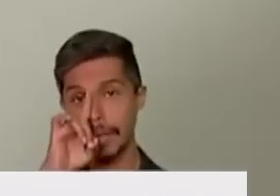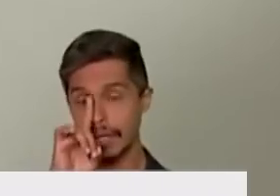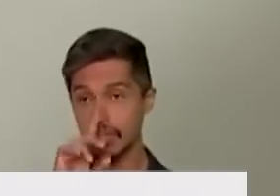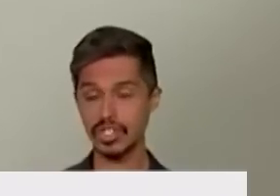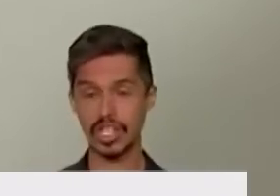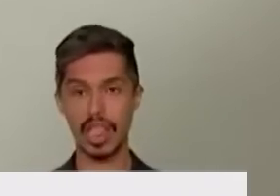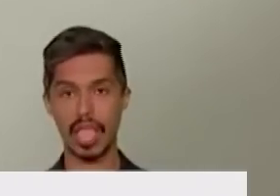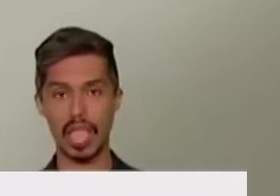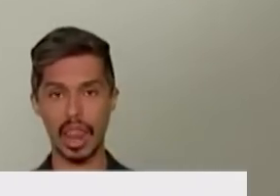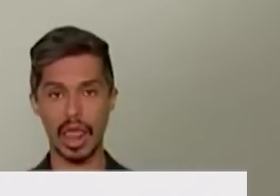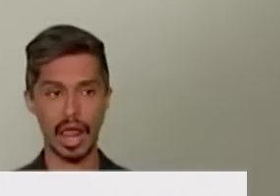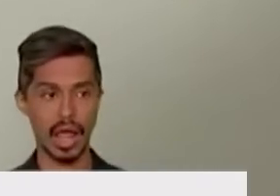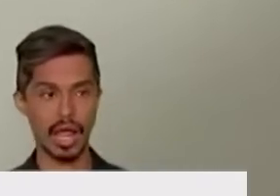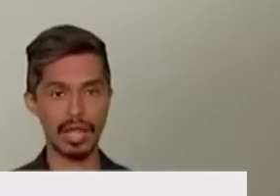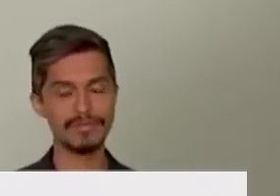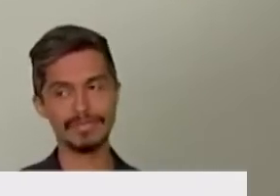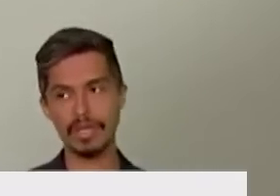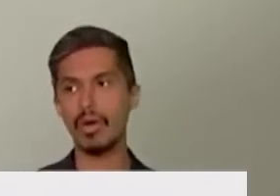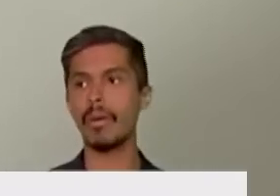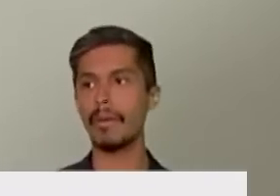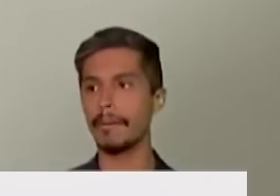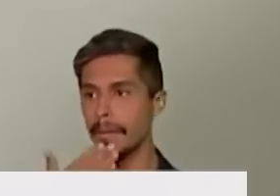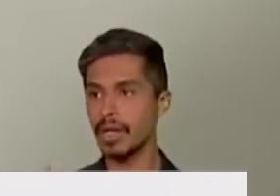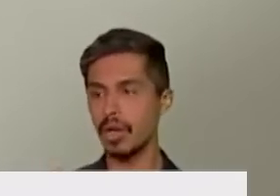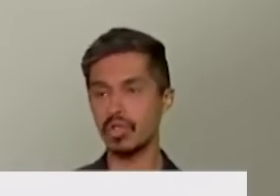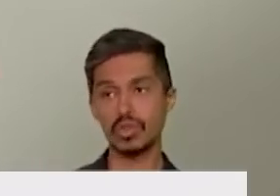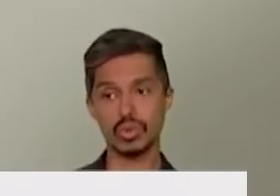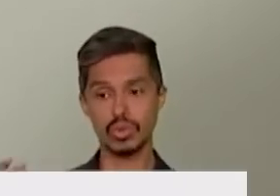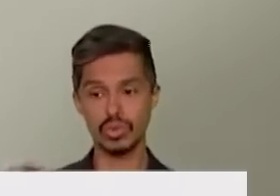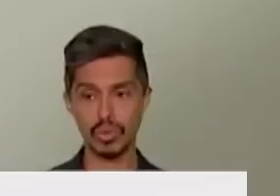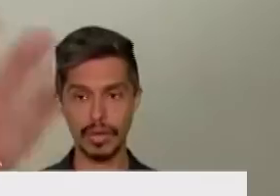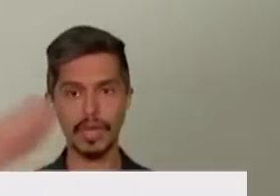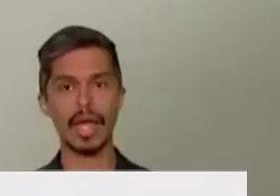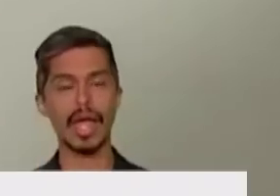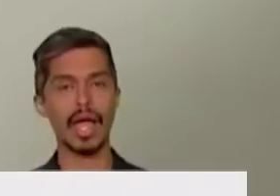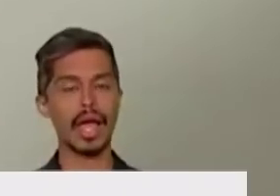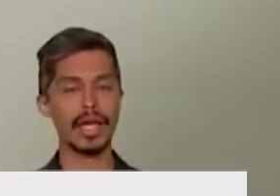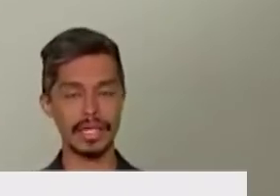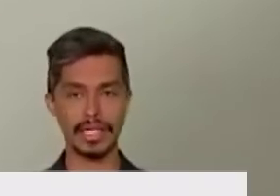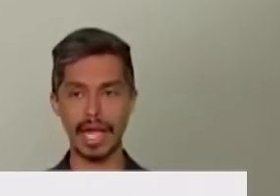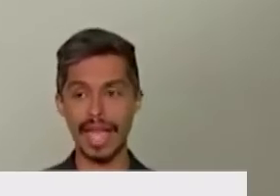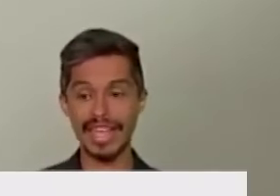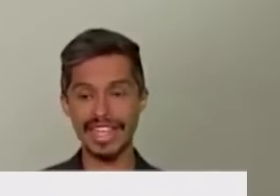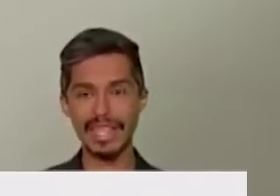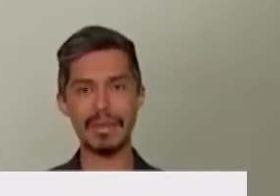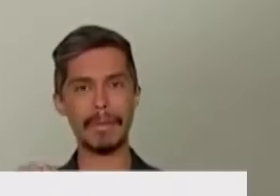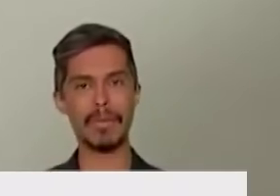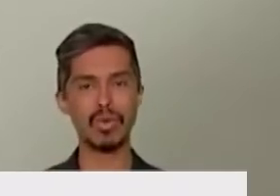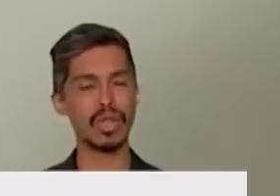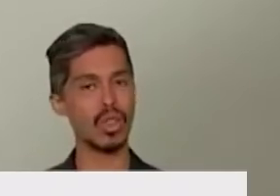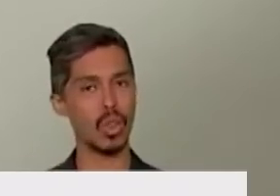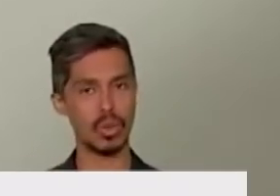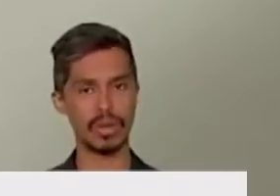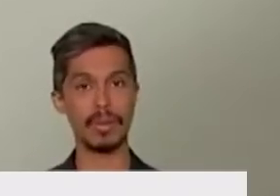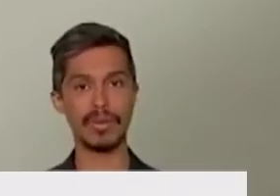o procedimento, o presidente continua anestesiado, faz uma limpeza da sala, troca a equipe. A médica e uma